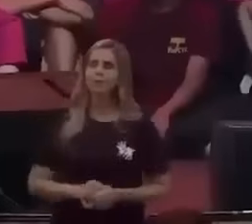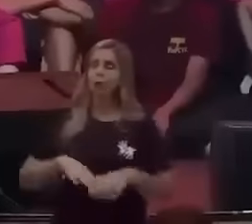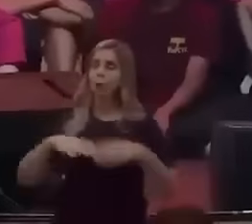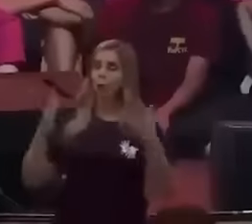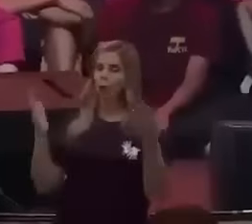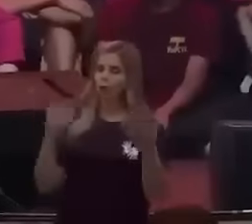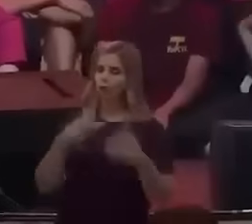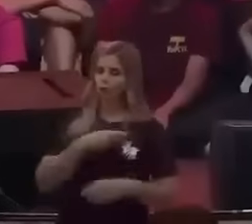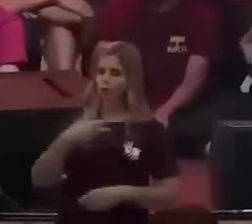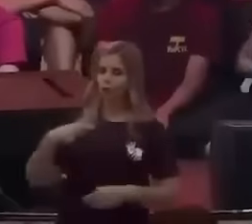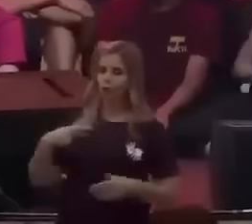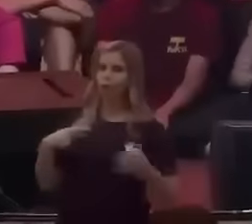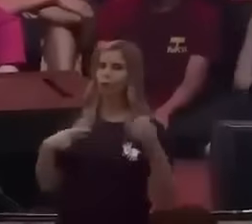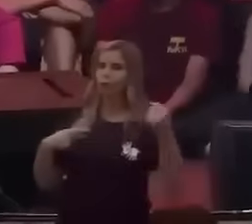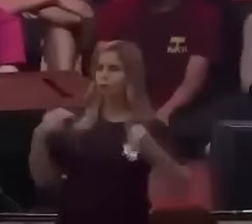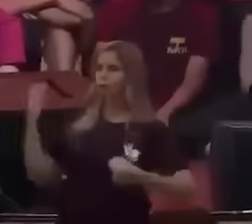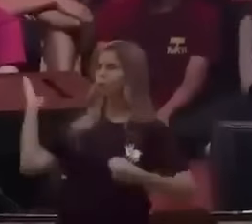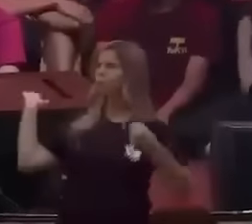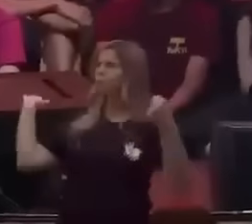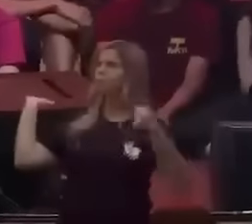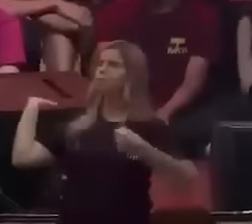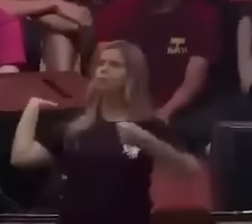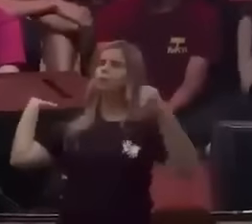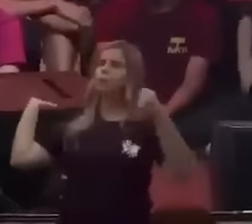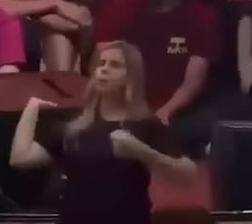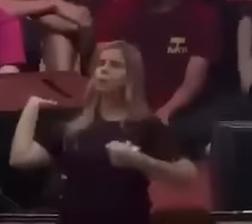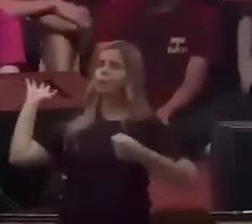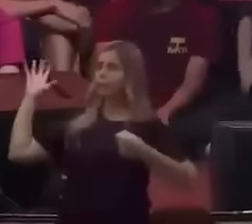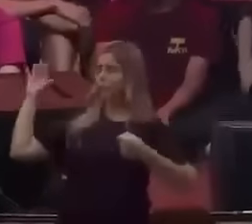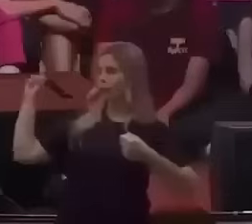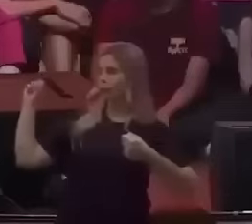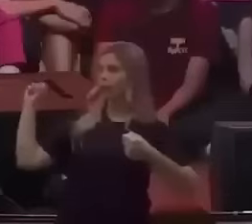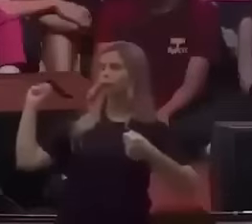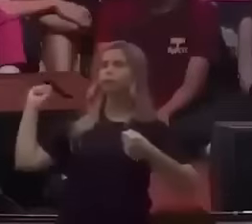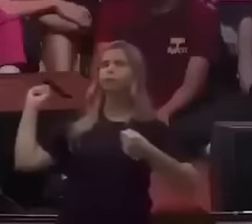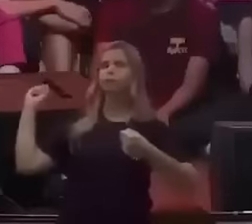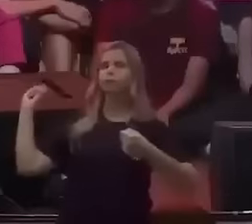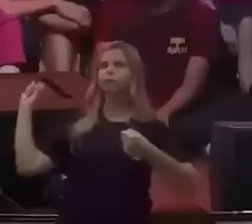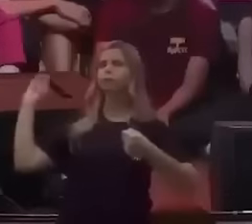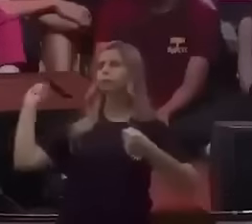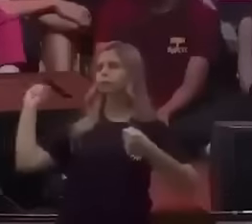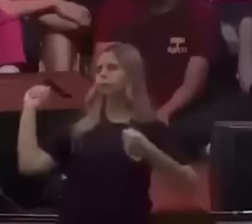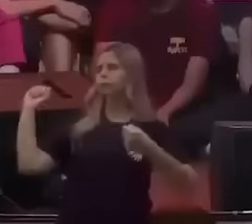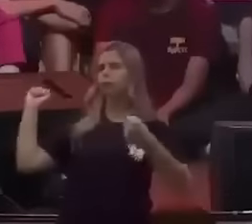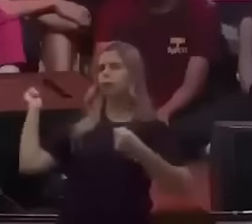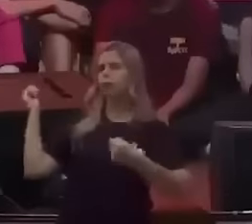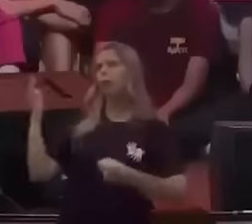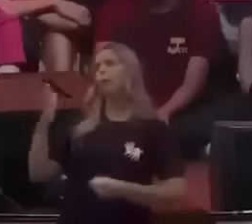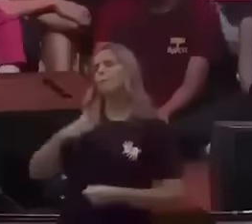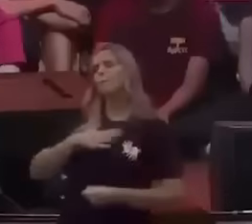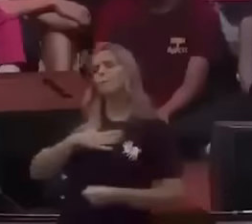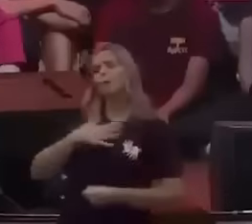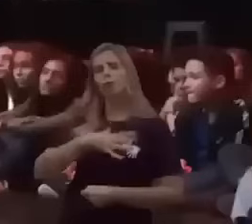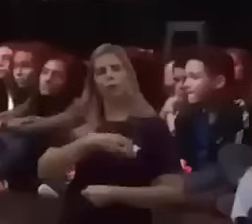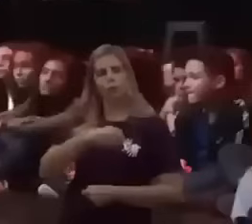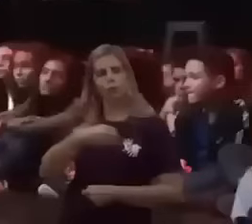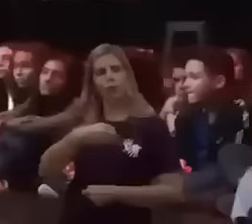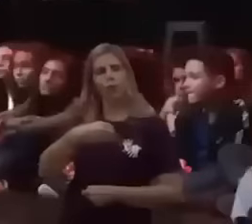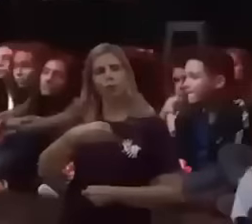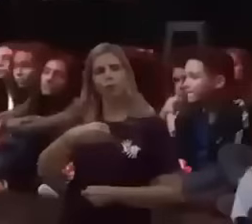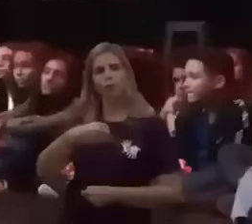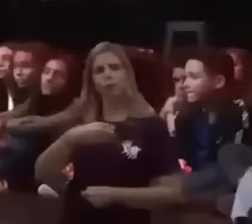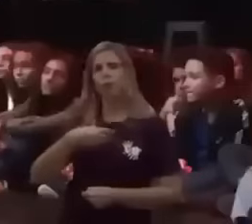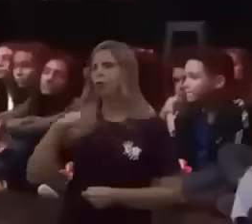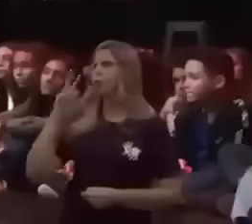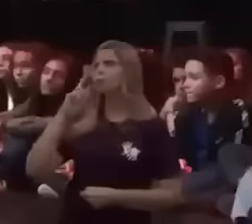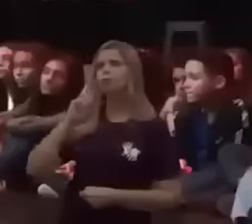Quando o pastor botou a mão, ele passou a mão assim na palma da mão do pastor e disse, meu filho, eu